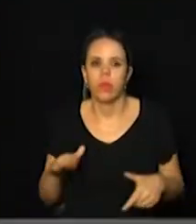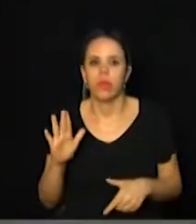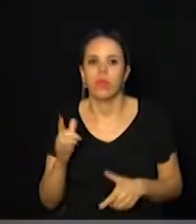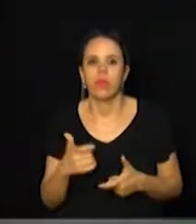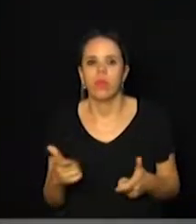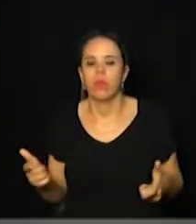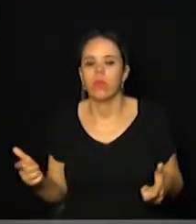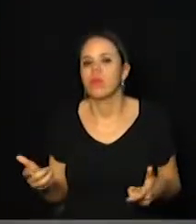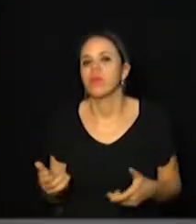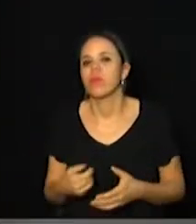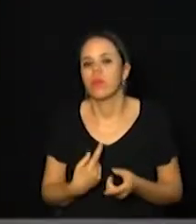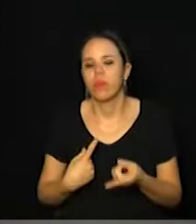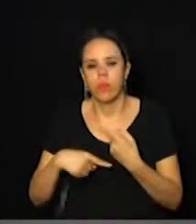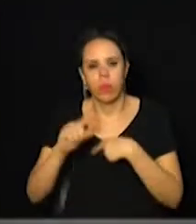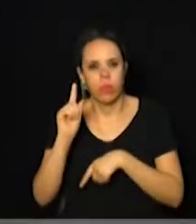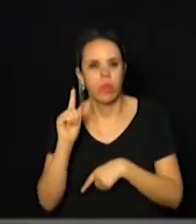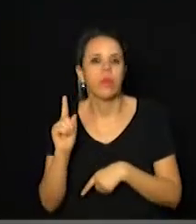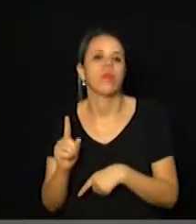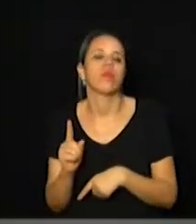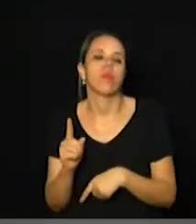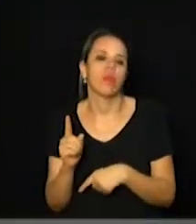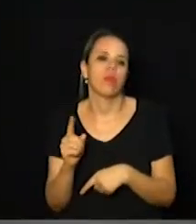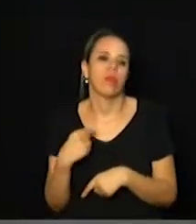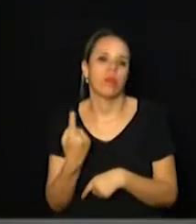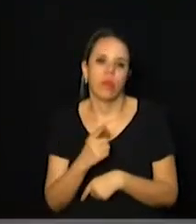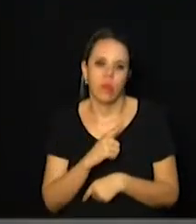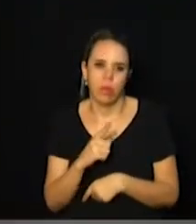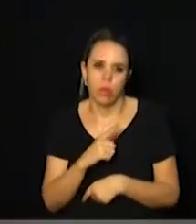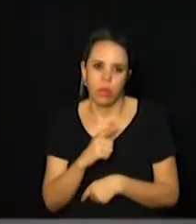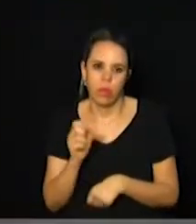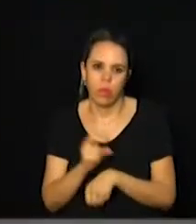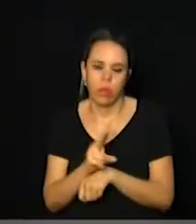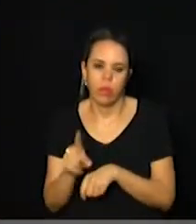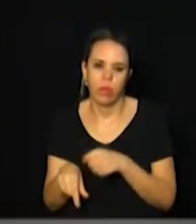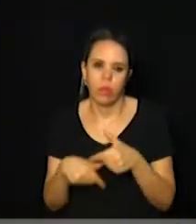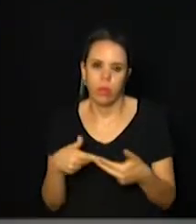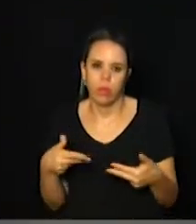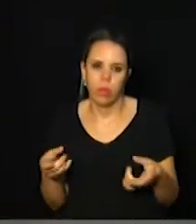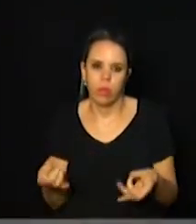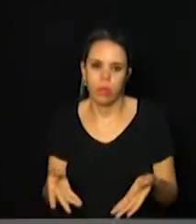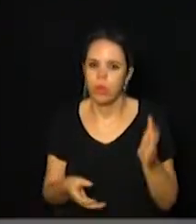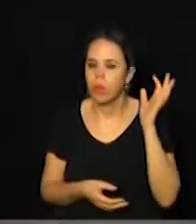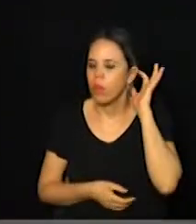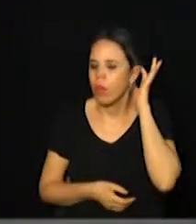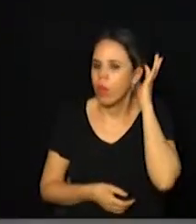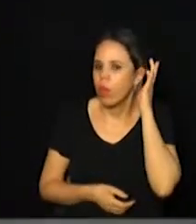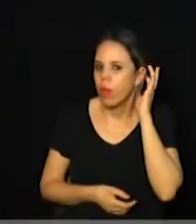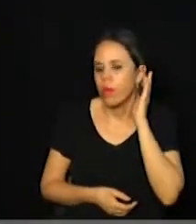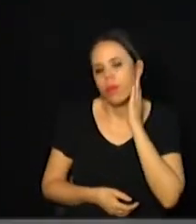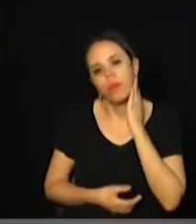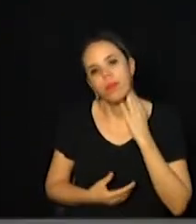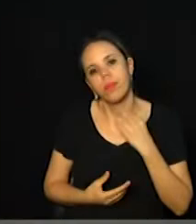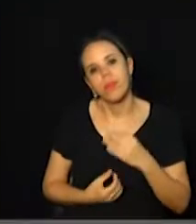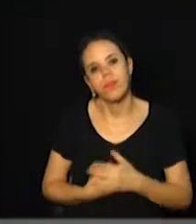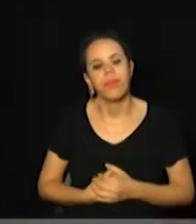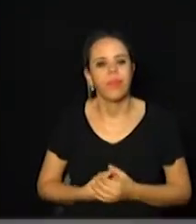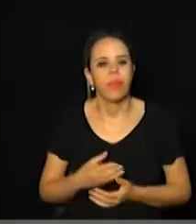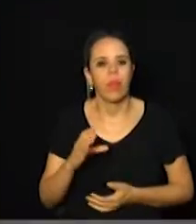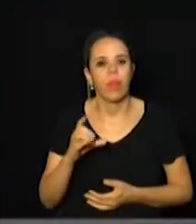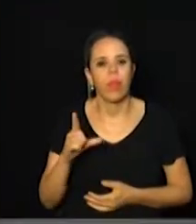esse ar alavancar de repente e que nós ia ter emprego sobrando jogo de montar uma